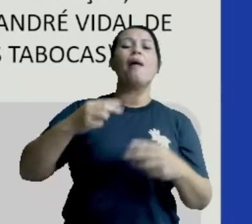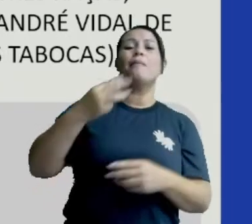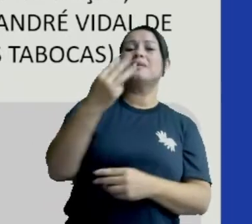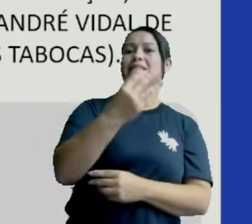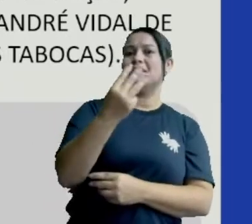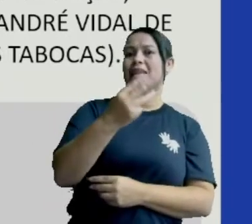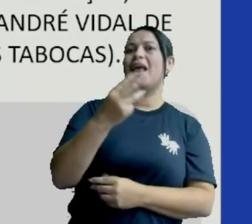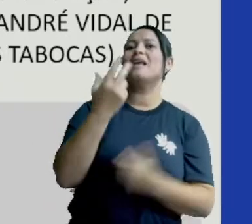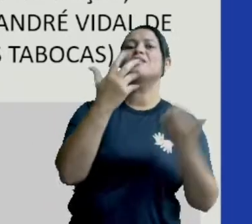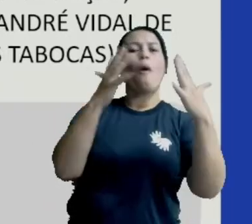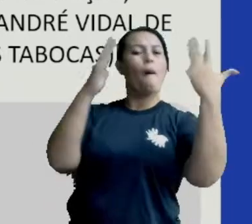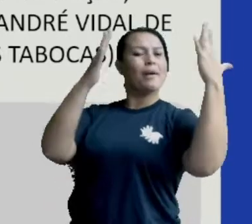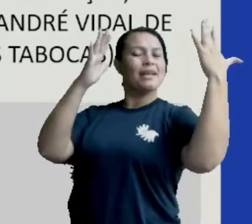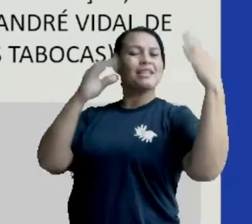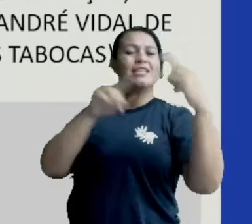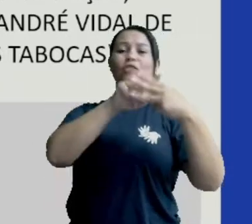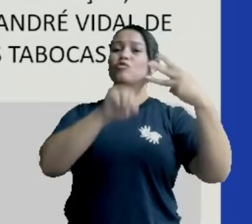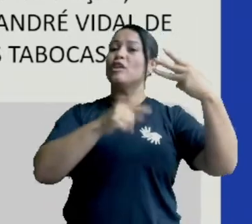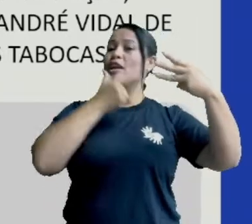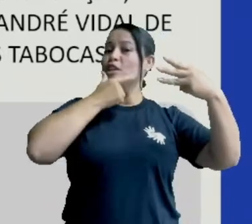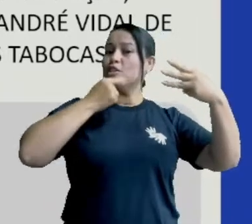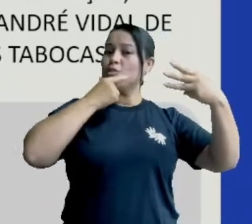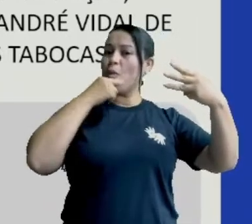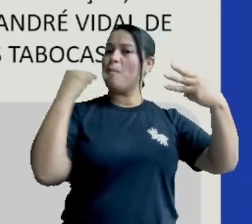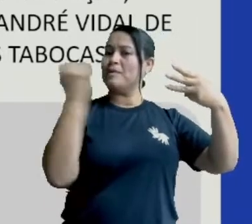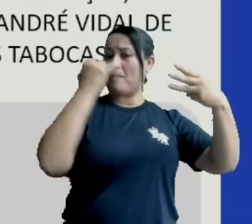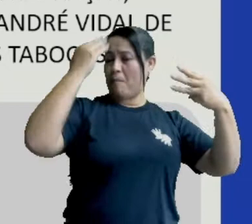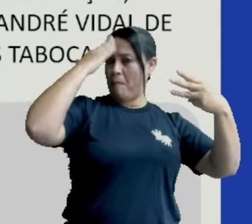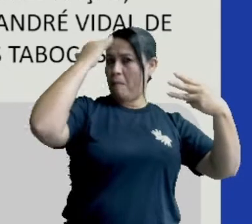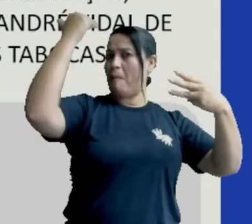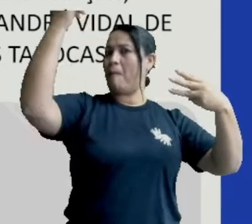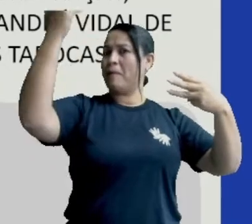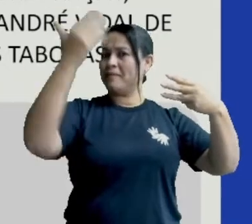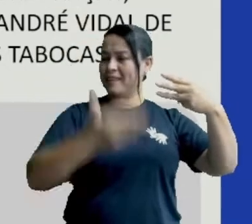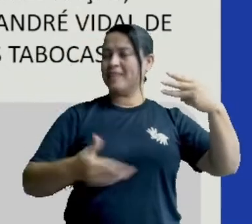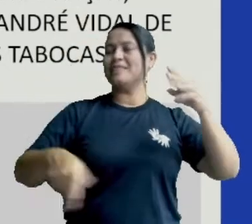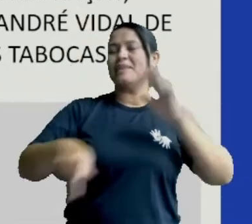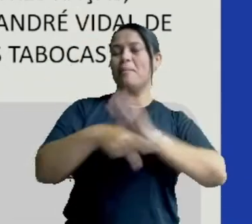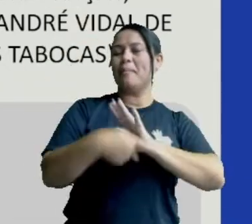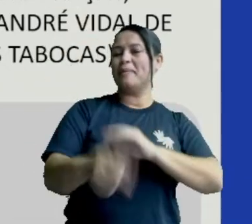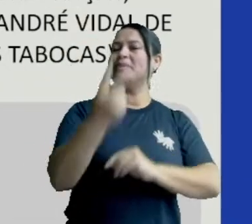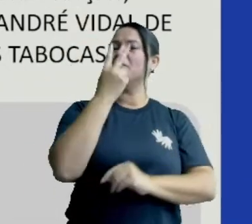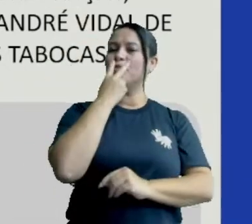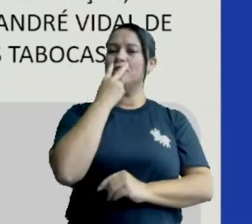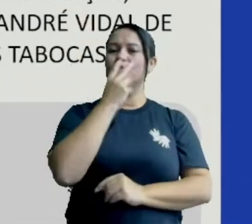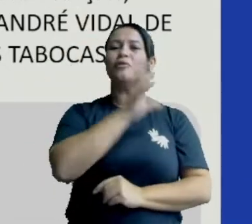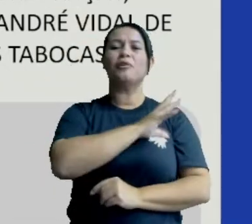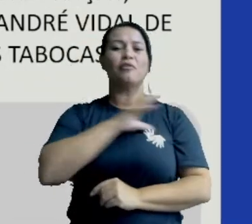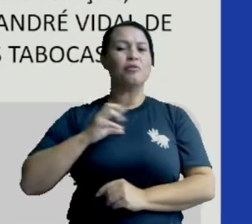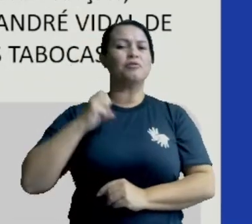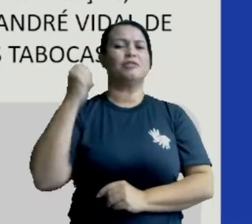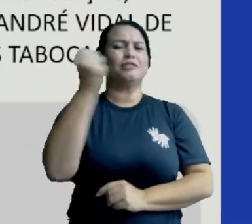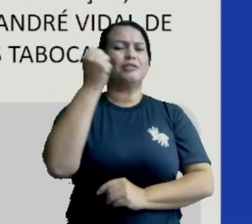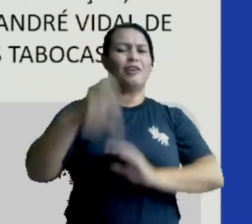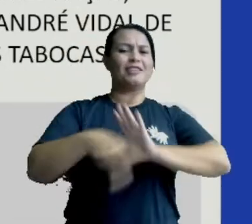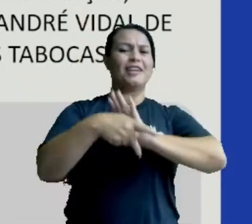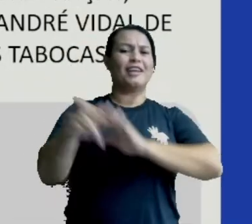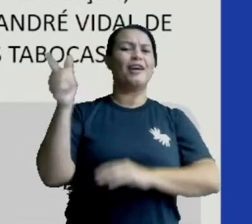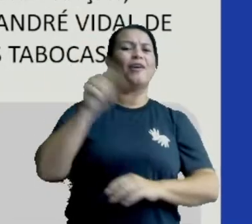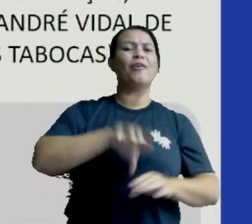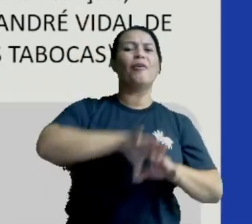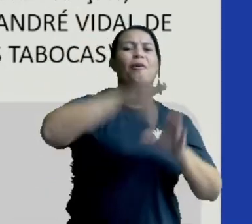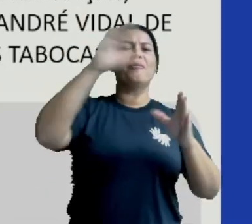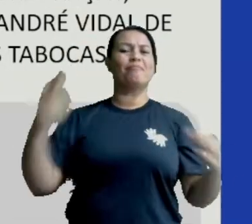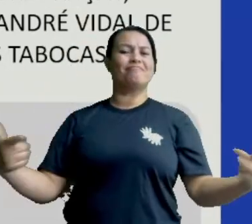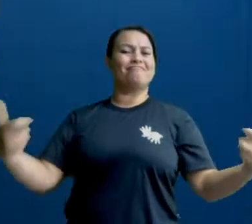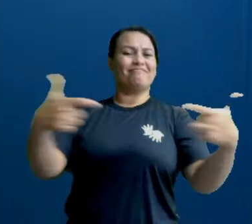Dias, Felipe Camões e André Vidal de Negreiros, que foram heróis da Batalha do Monte das